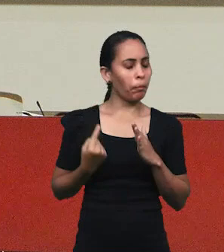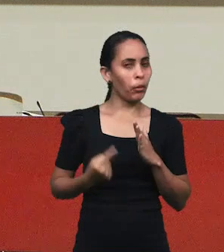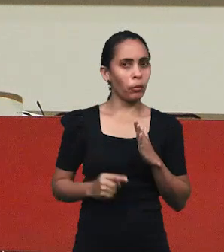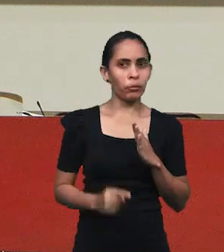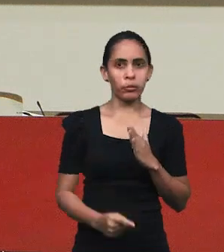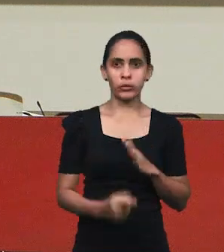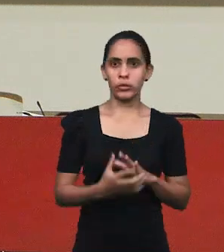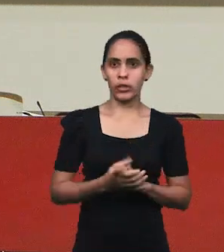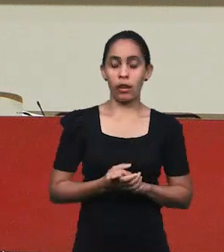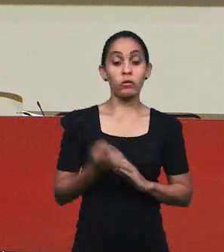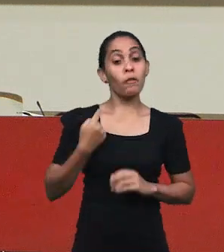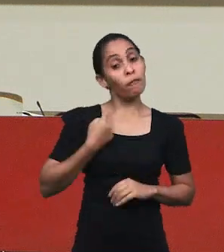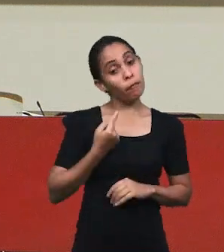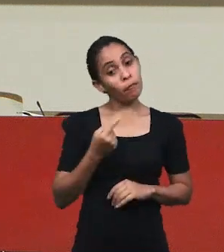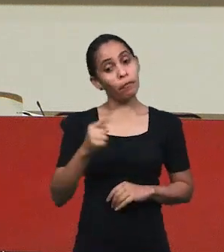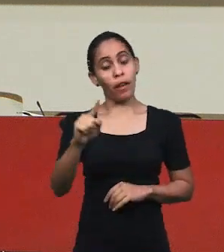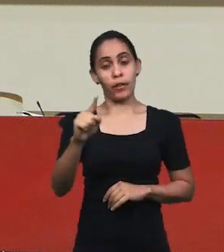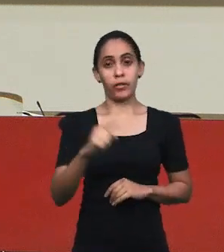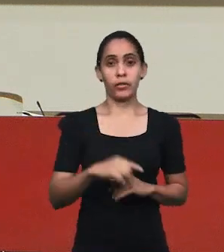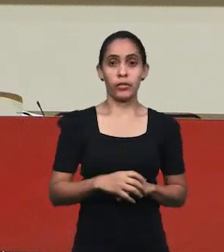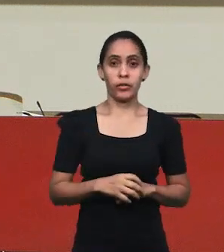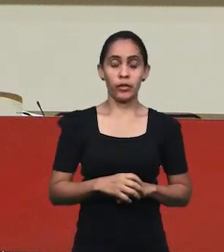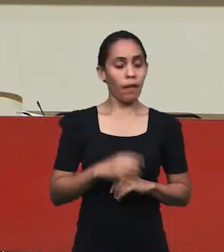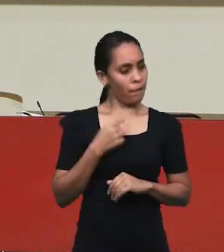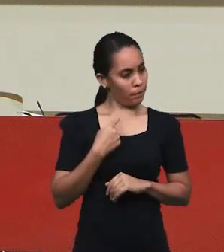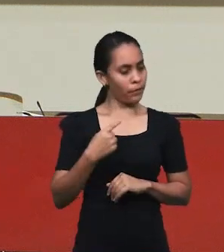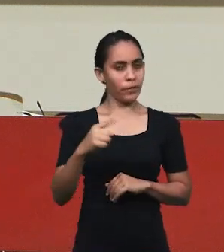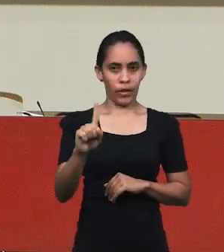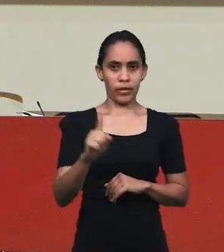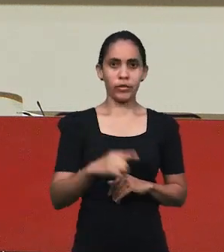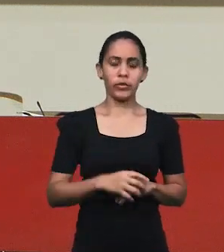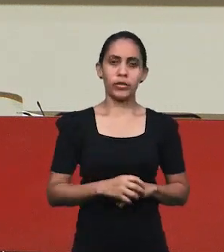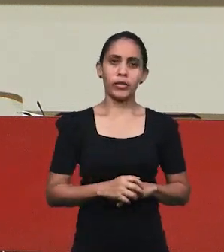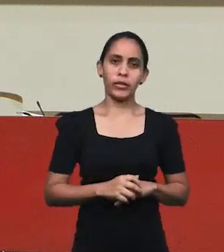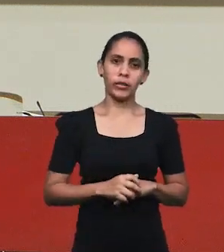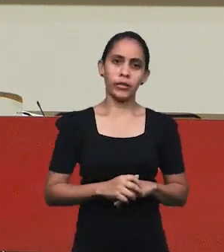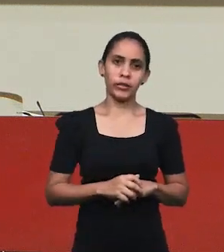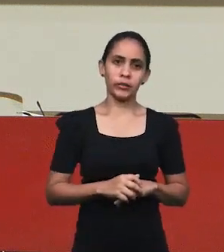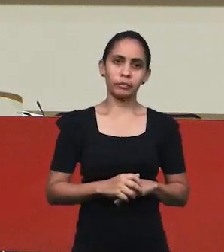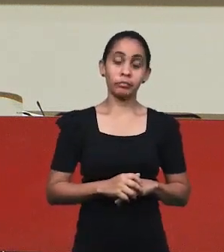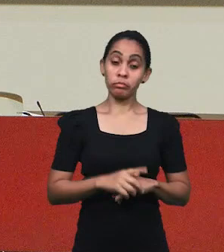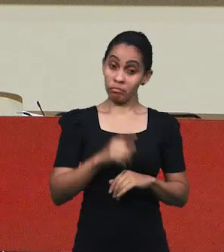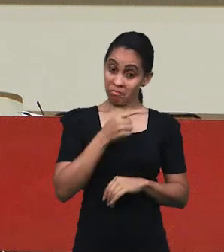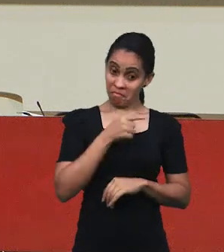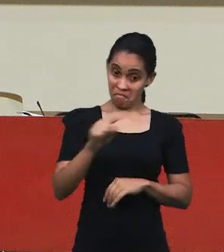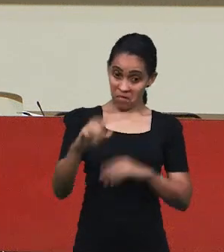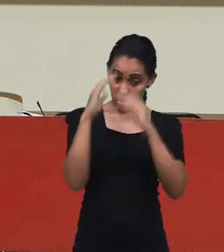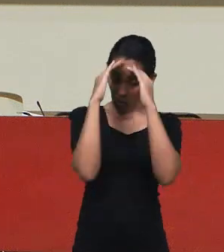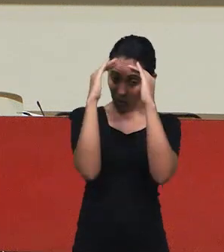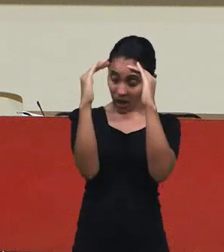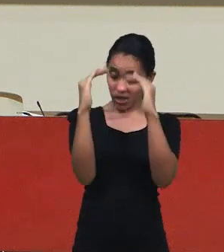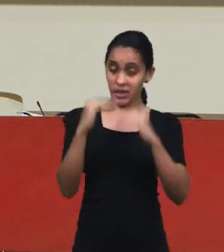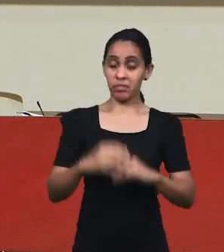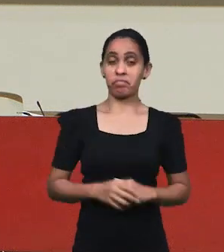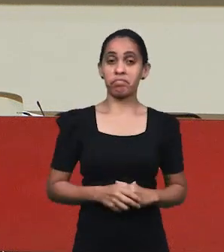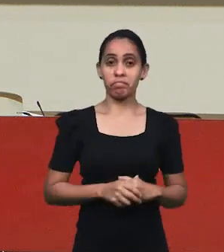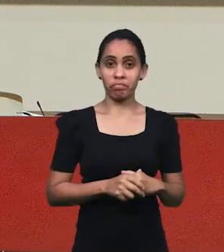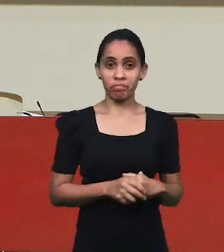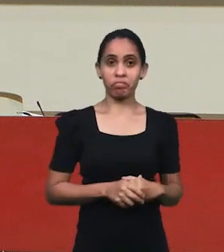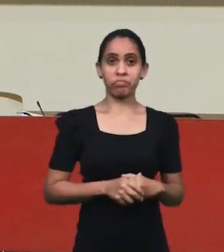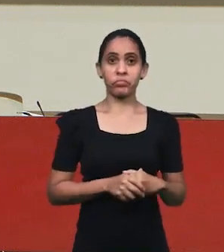Que profundidade. O primeiro comando: vai. Eu digo a esse: vai, e ele